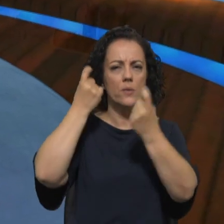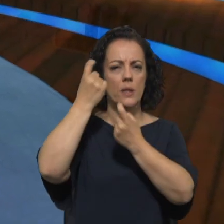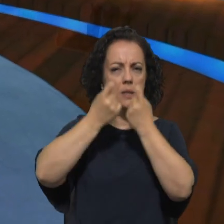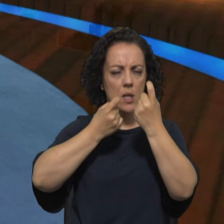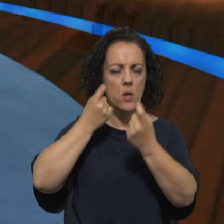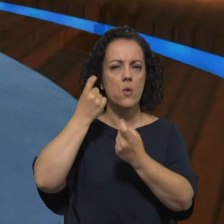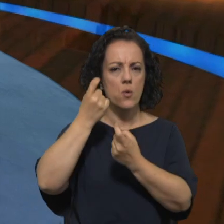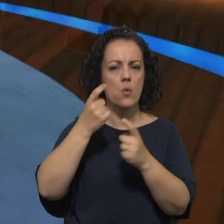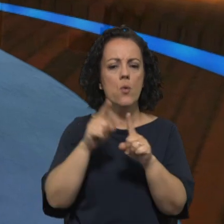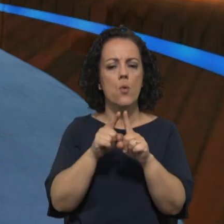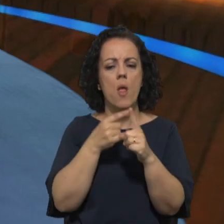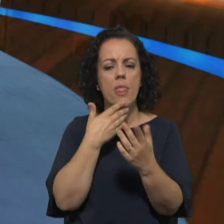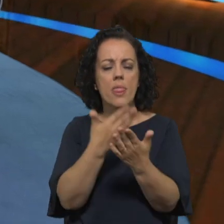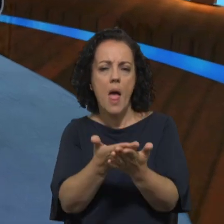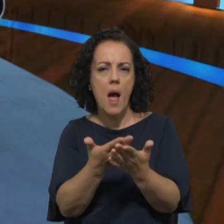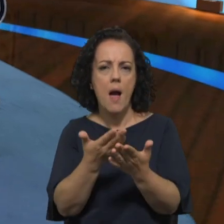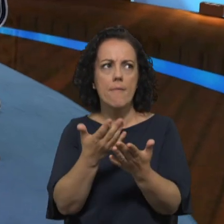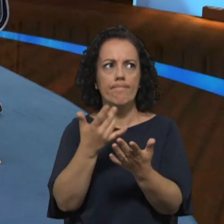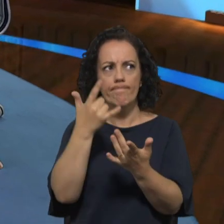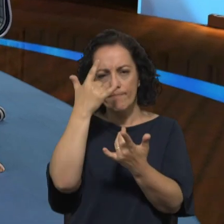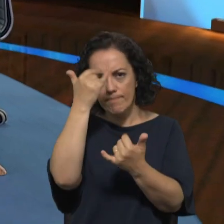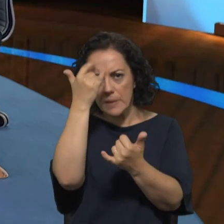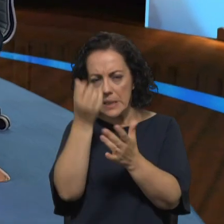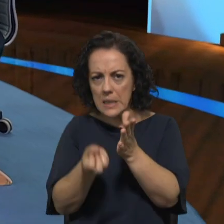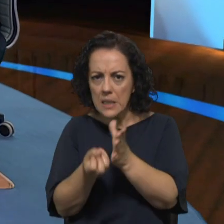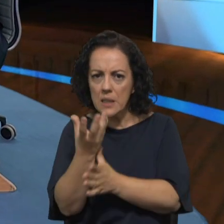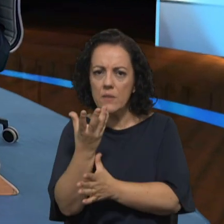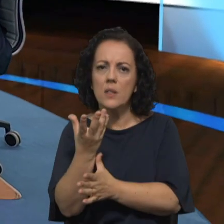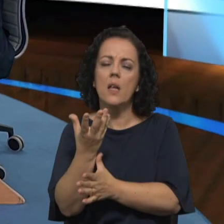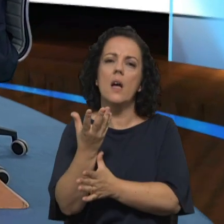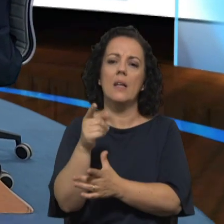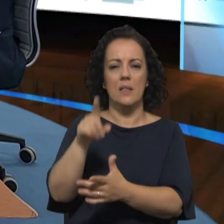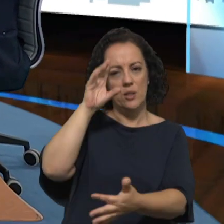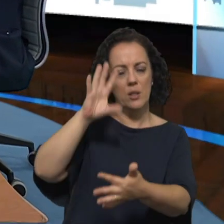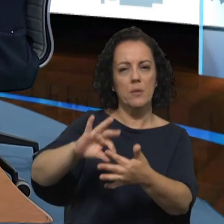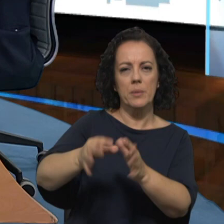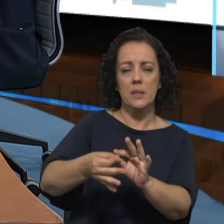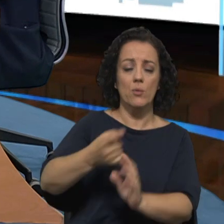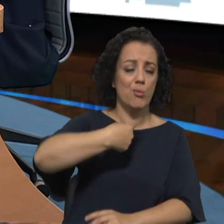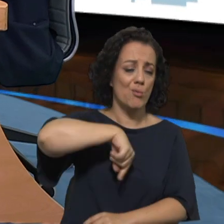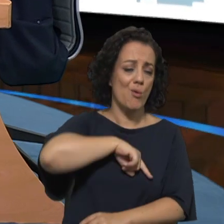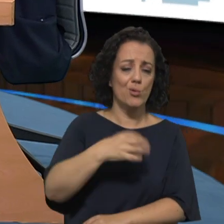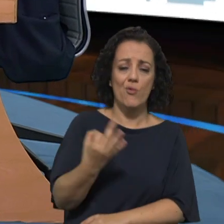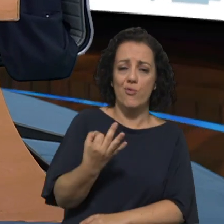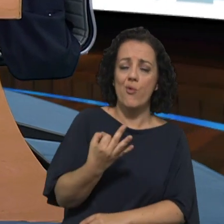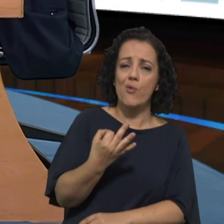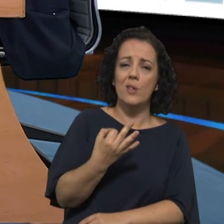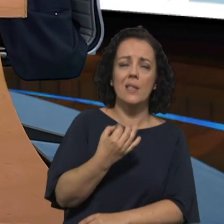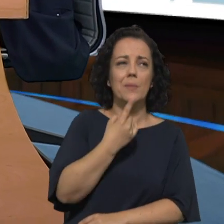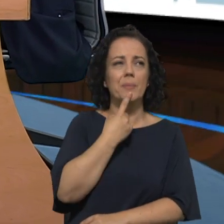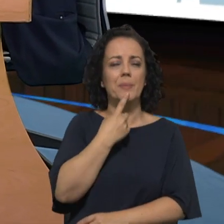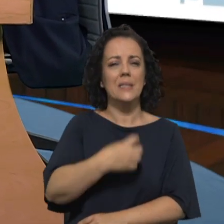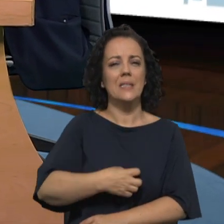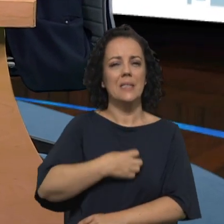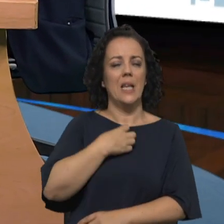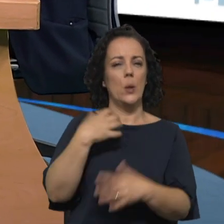alguma criatividade possível neste sentido. Aliás, experimentámos isso de uma maneira muito bonita e viva na